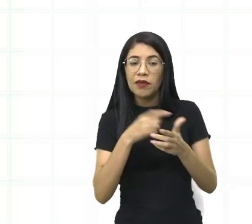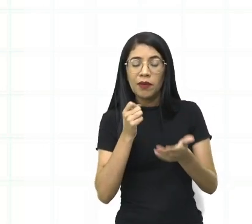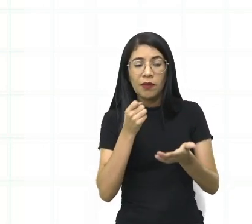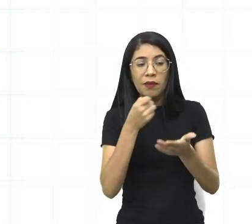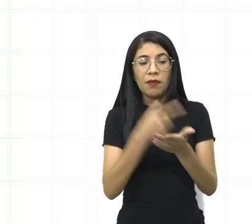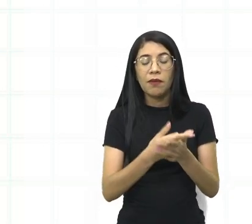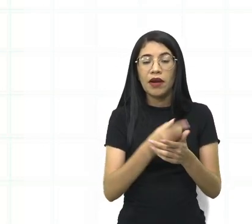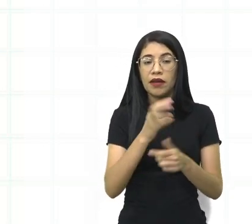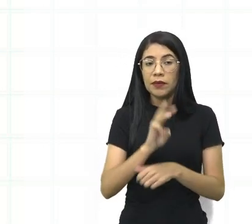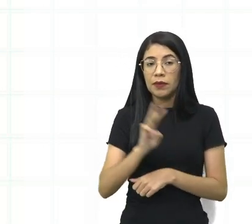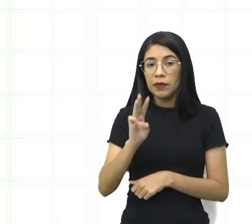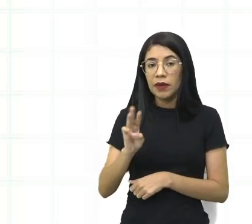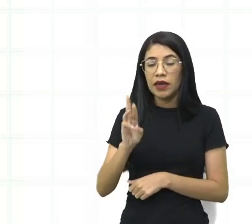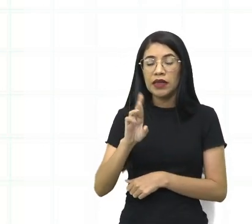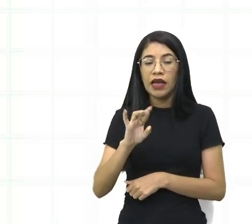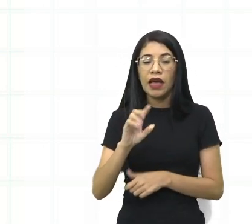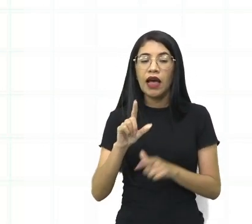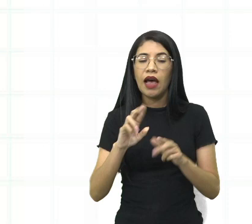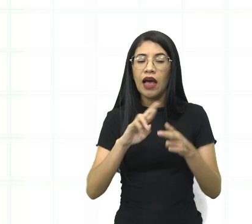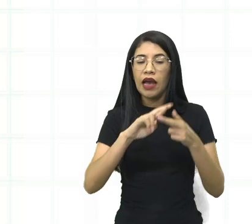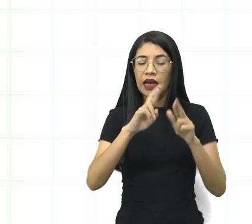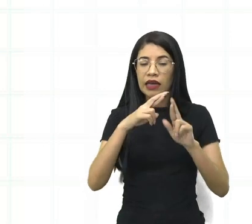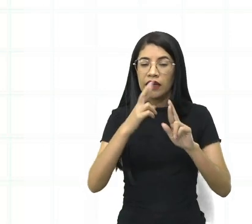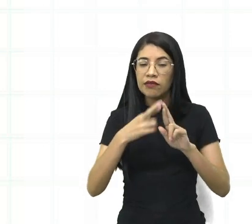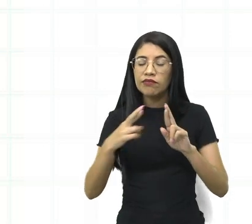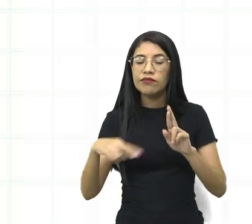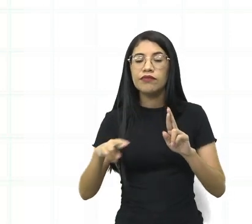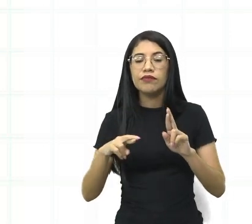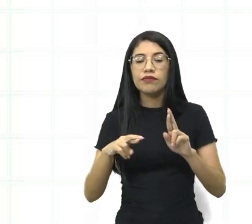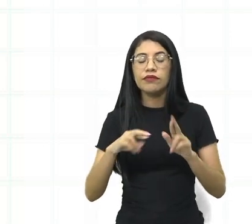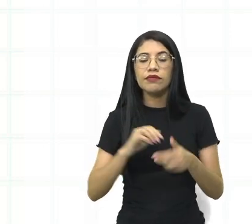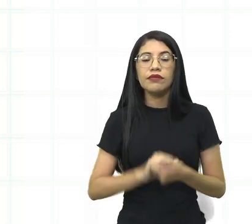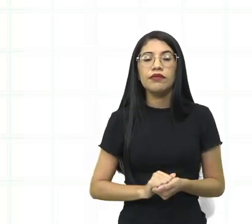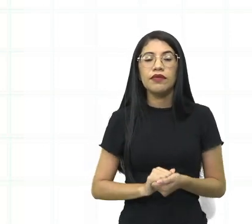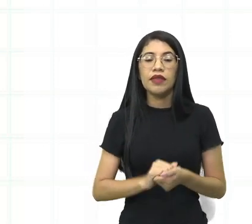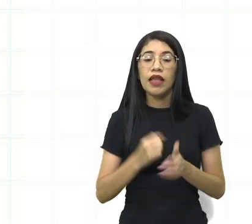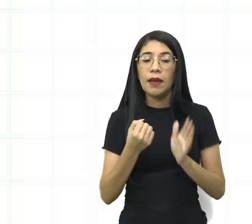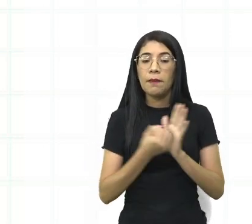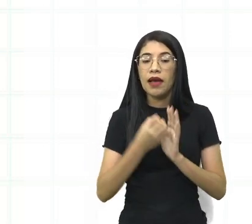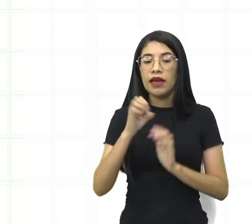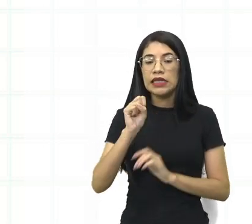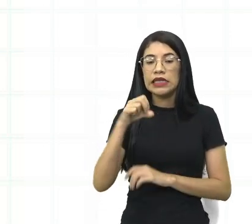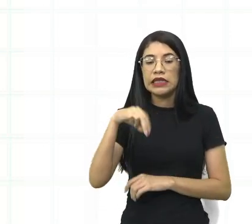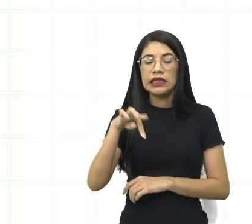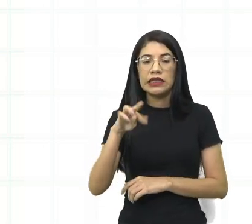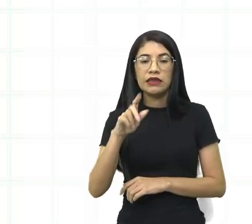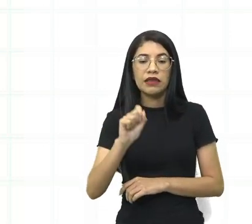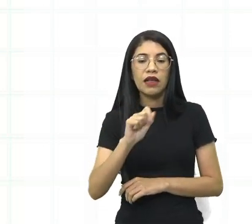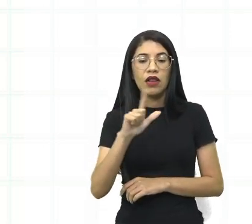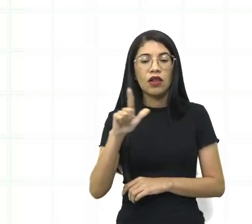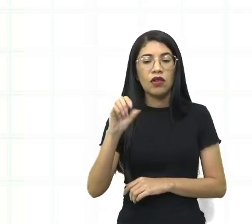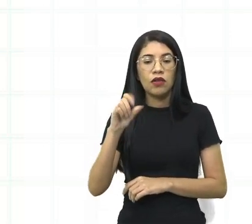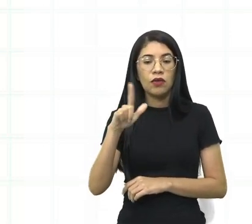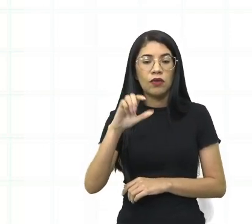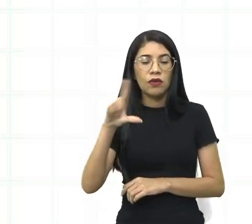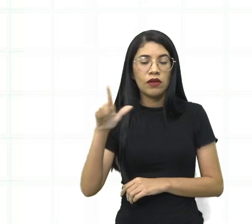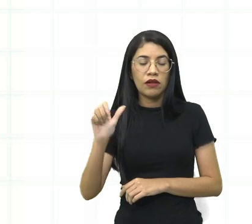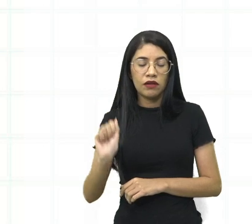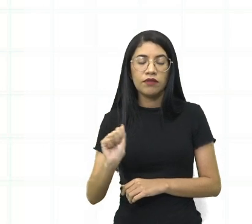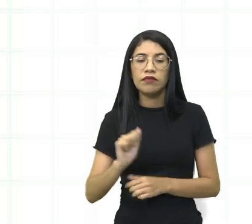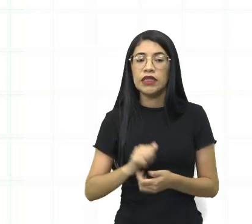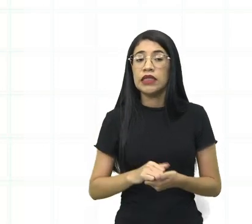adquiri no site Riachuelo da marca Santa Lola. Então olha só, ela já vem falando que ela tá o quê?